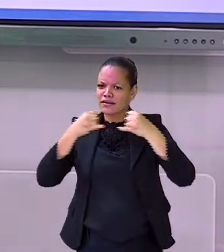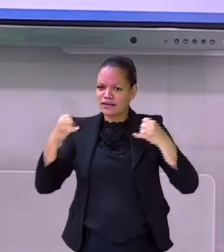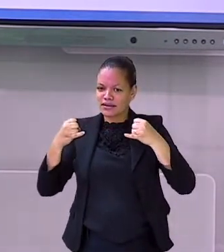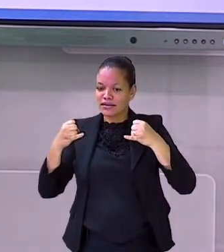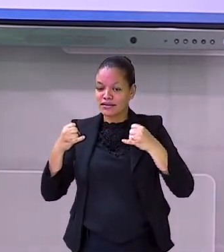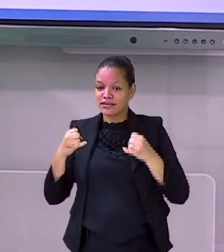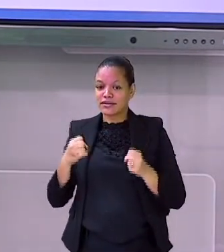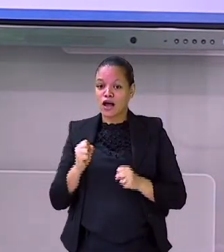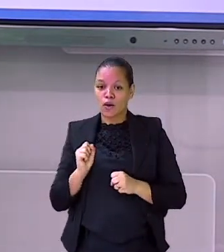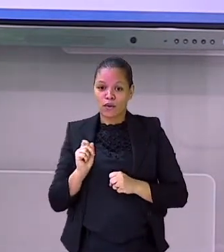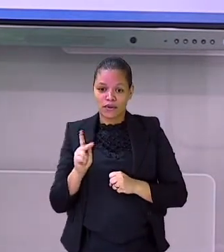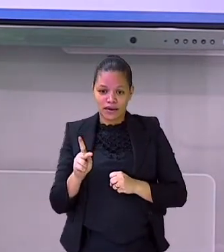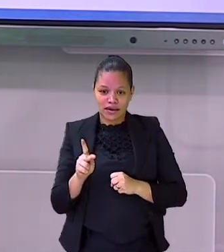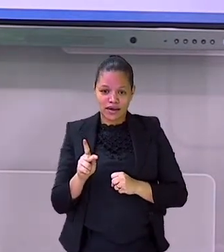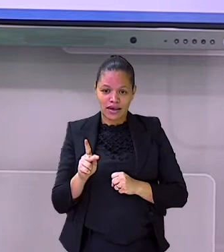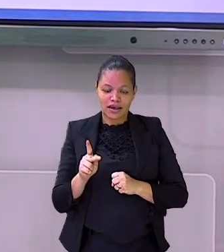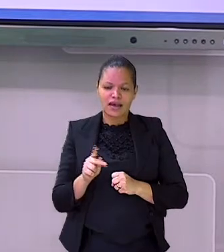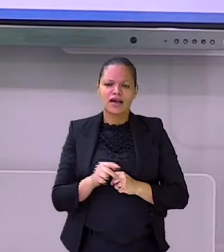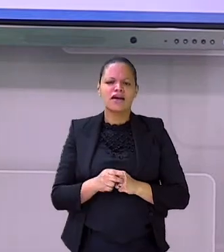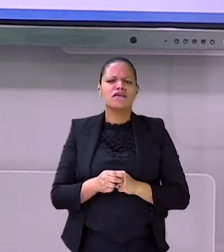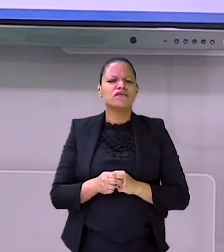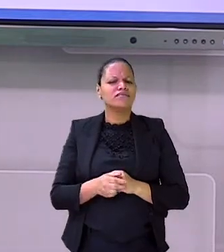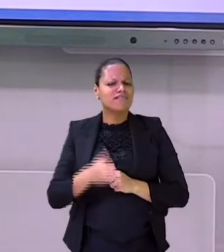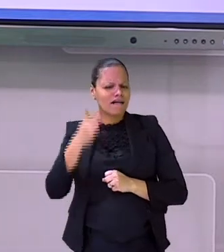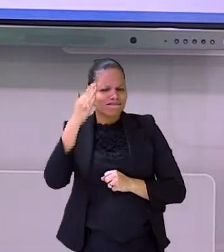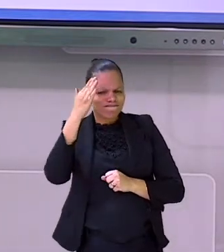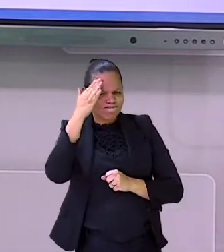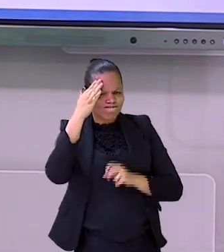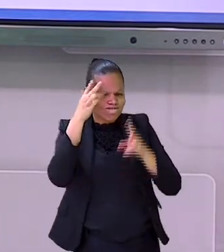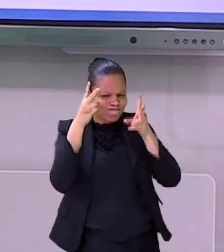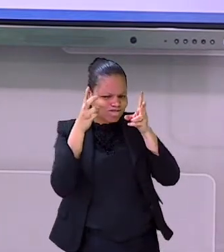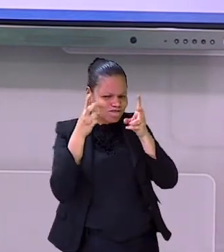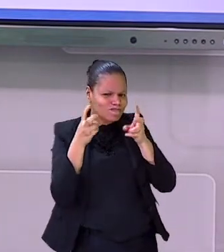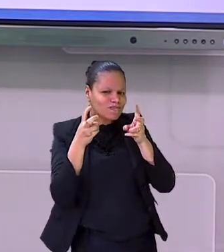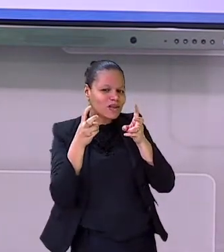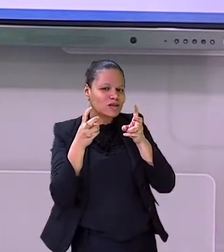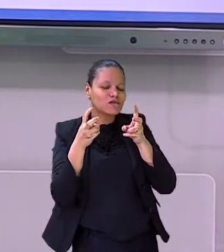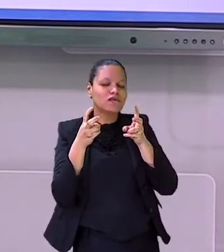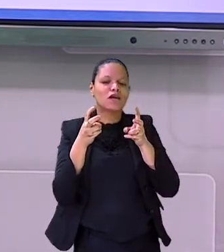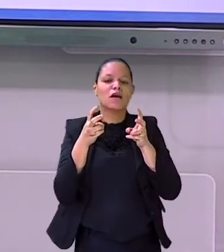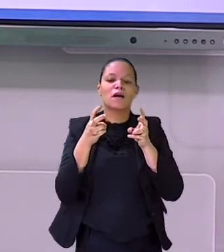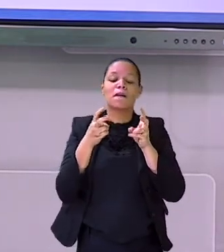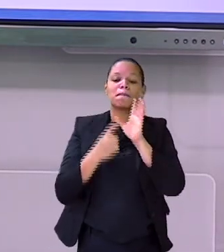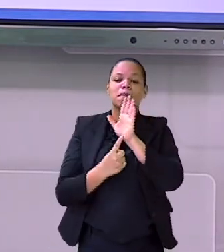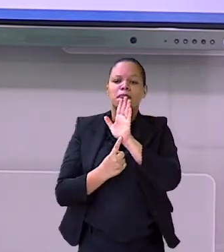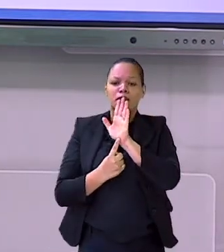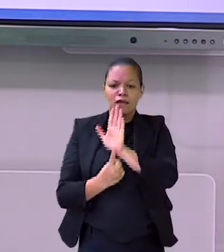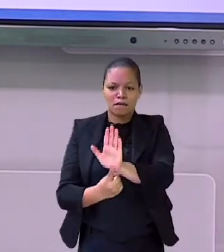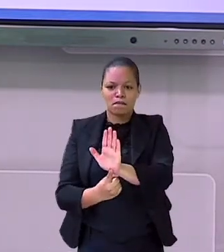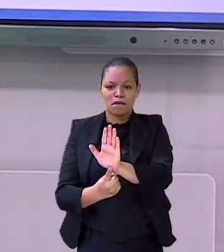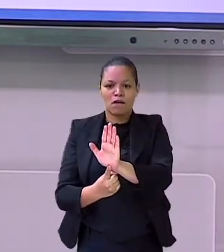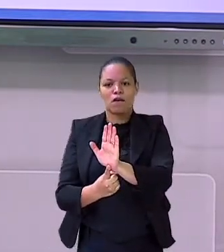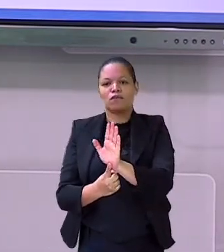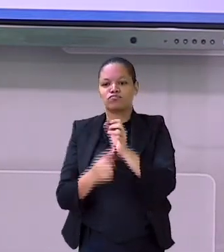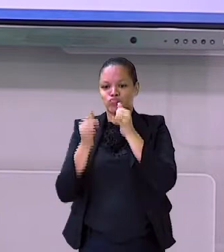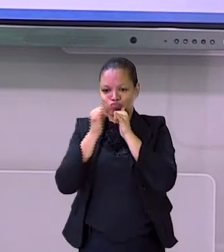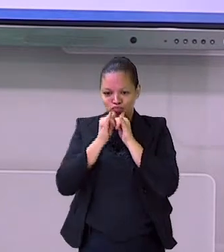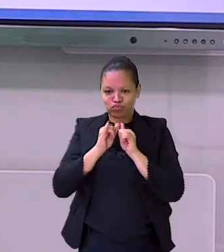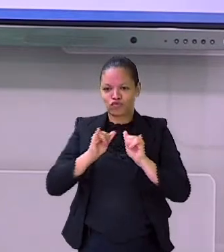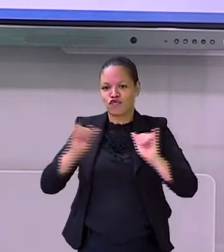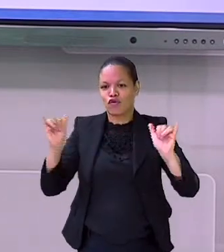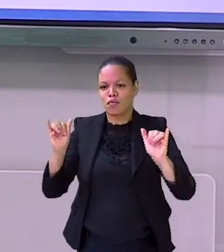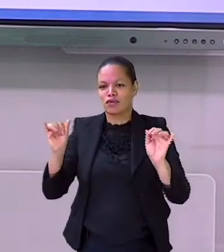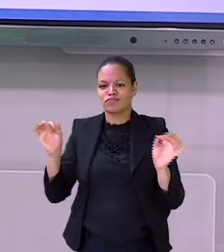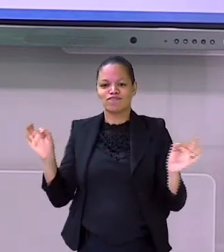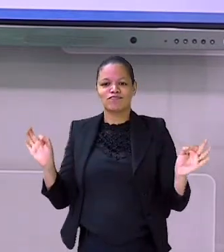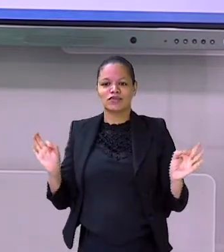com certeza identificar esse gráfico que os grandes jornais aí vão passar as informações,